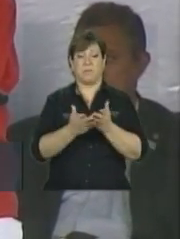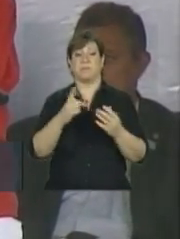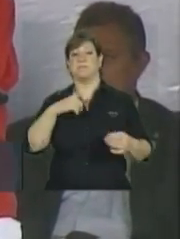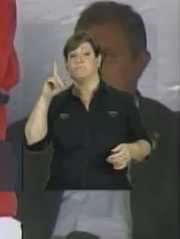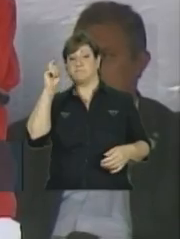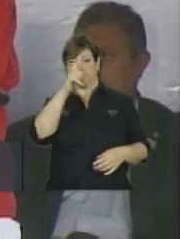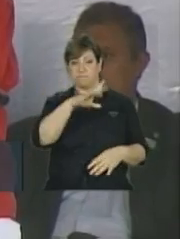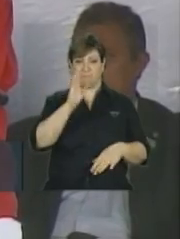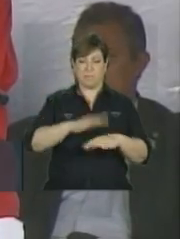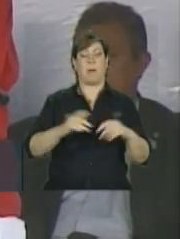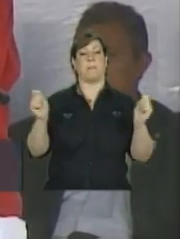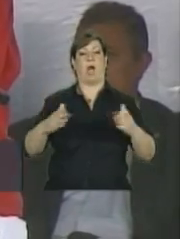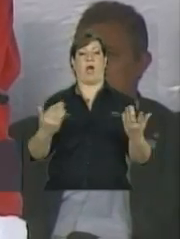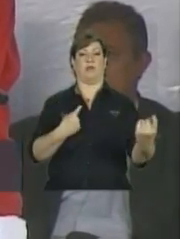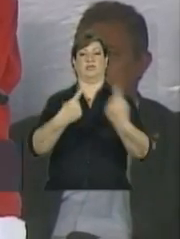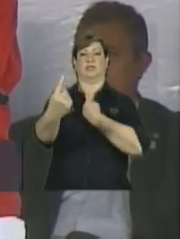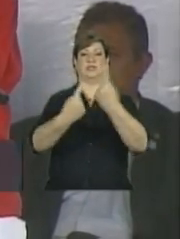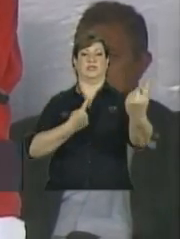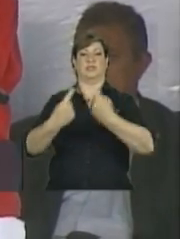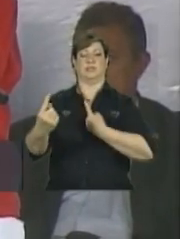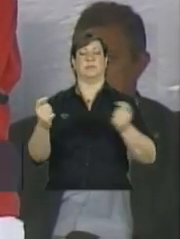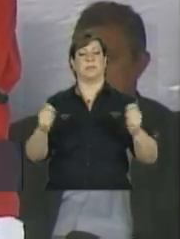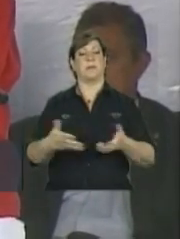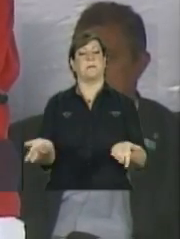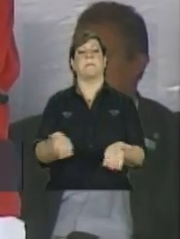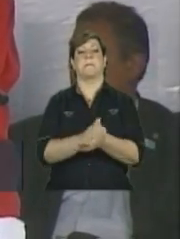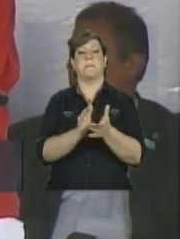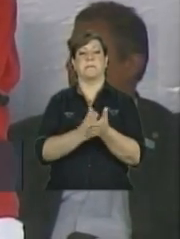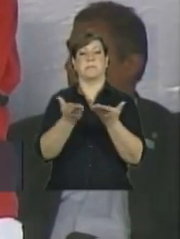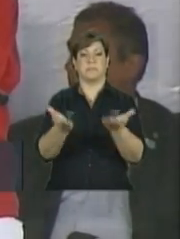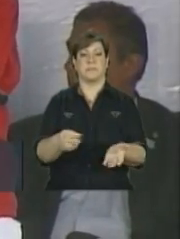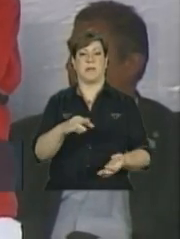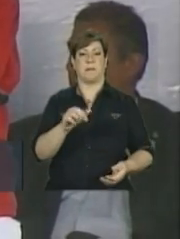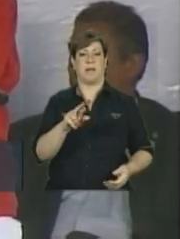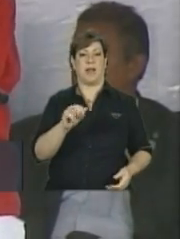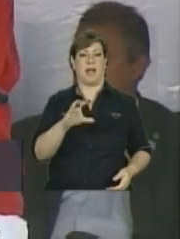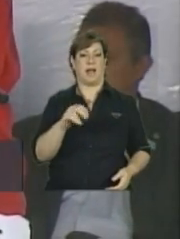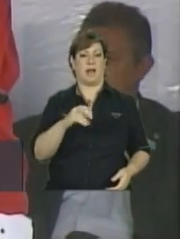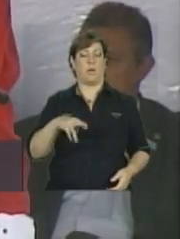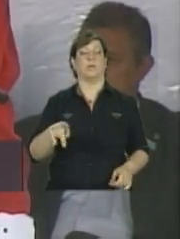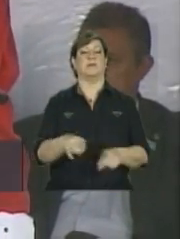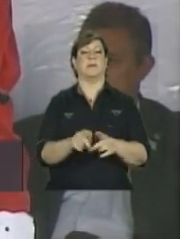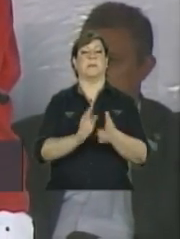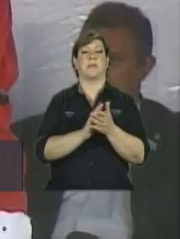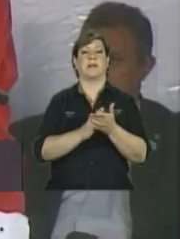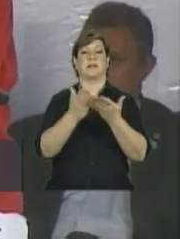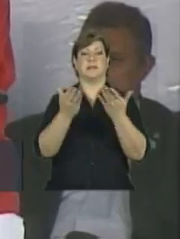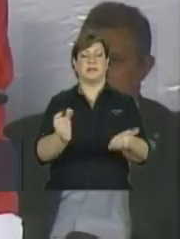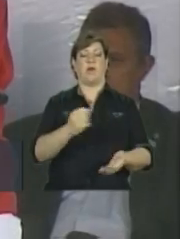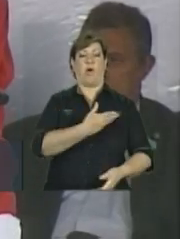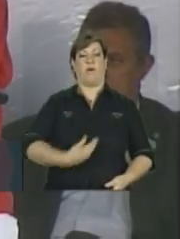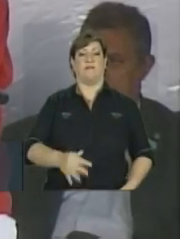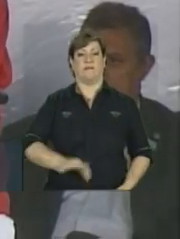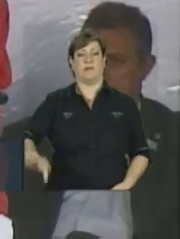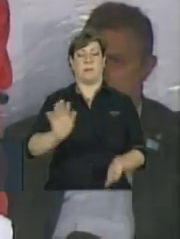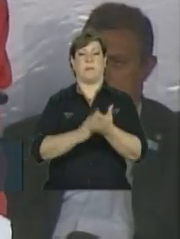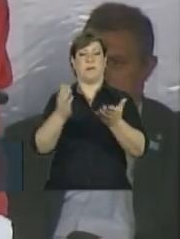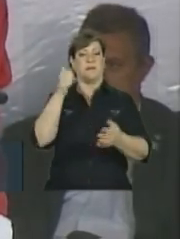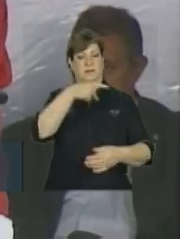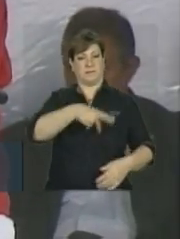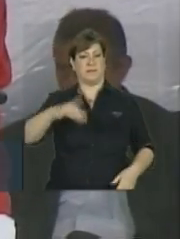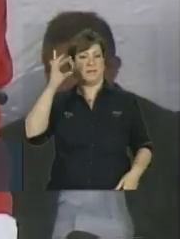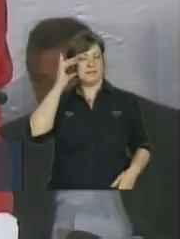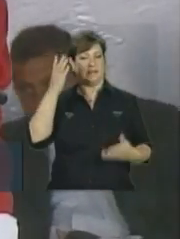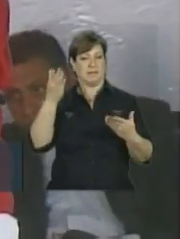podem agora se mobilizar. E é isso aí. Parabéns, Maracanaú, parabéns, governo federal, parabéns, presidenta